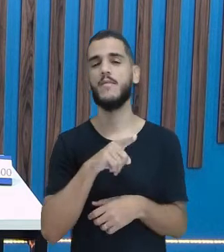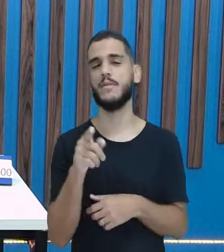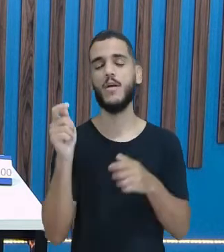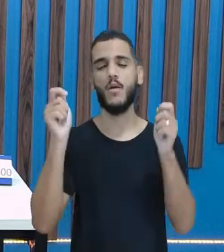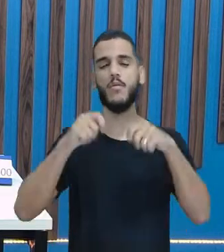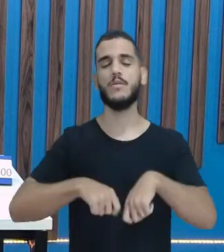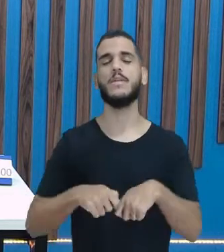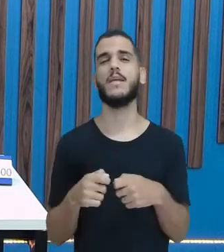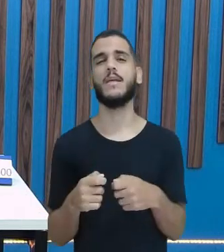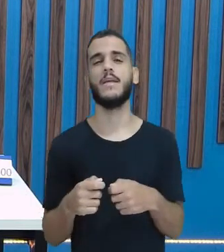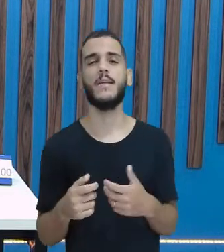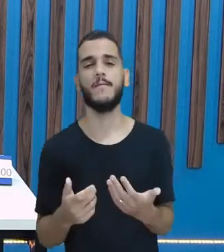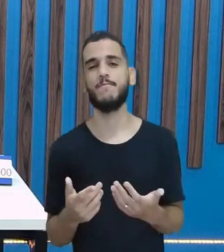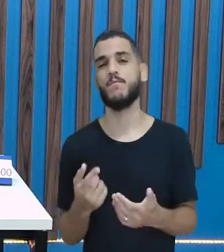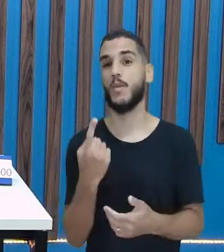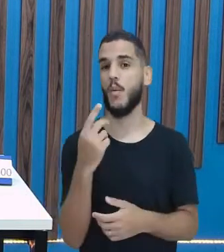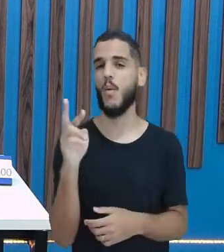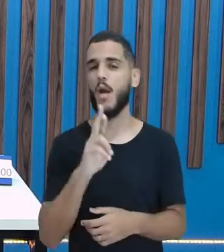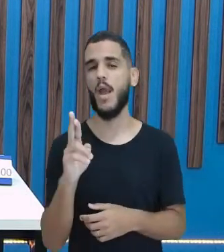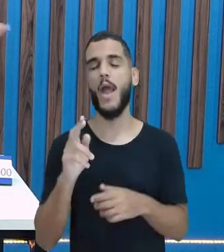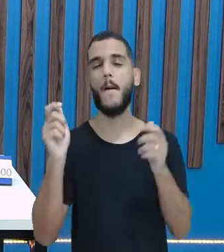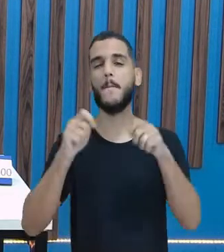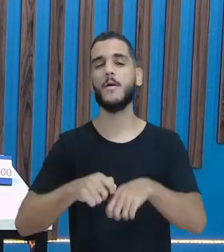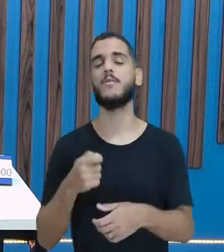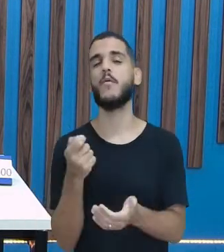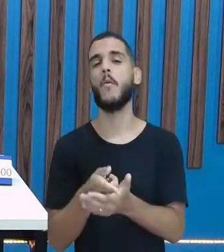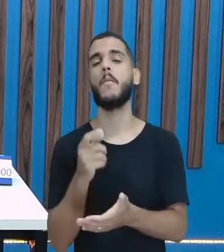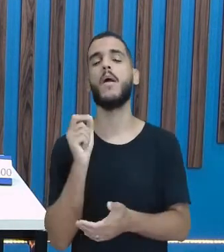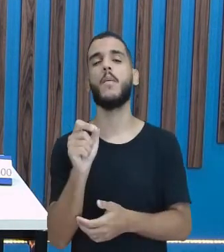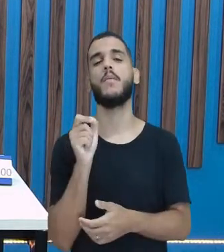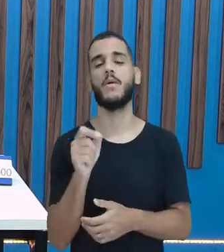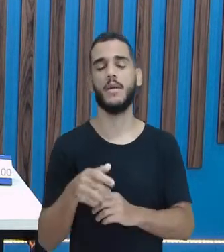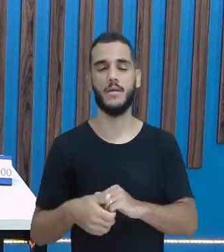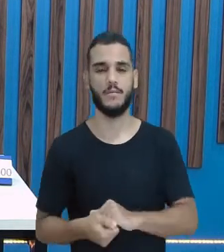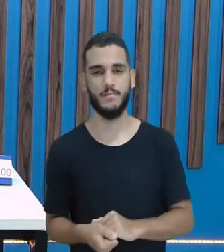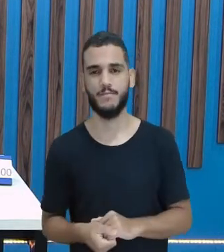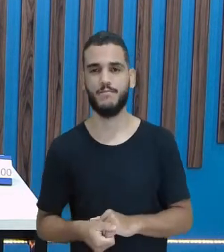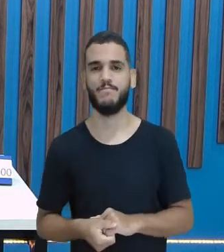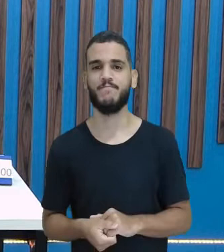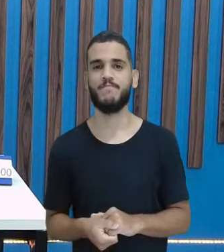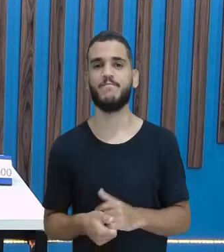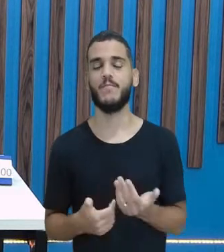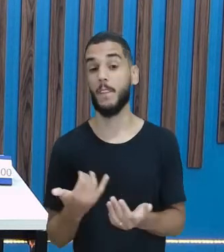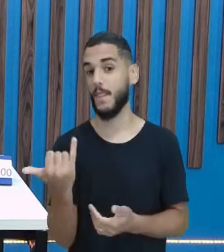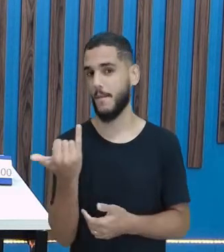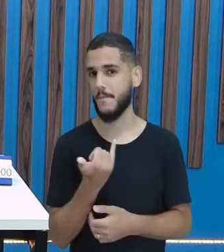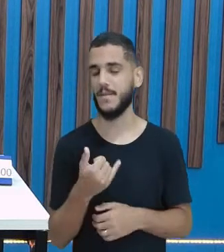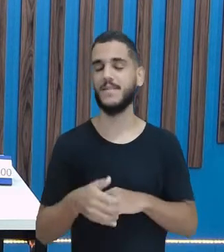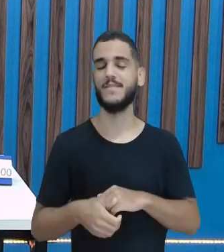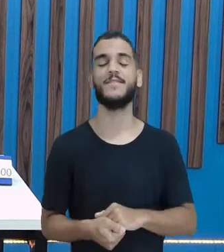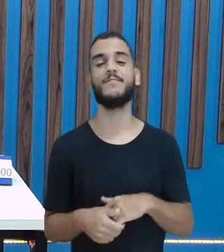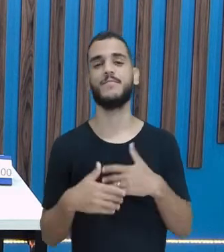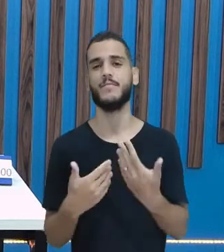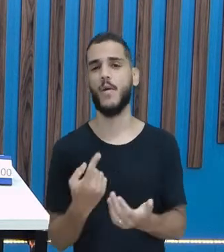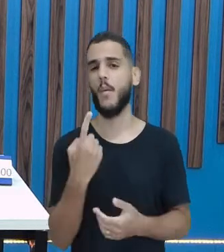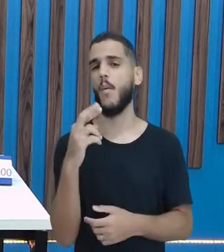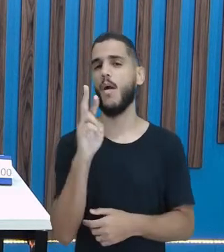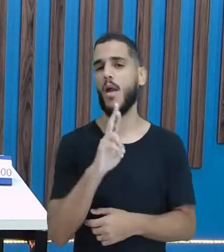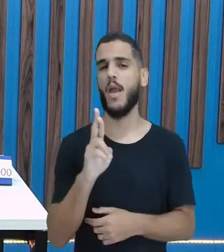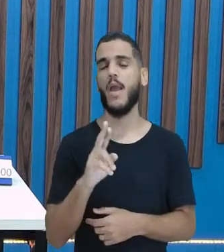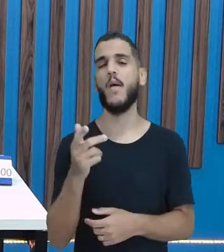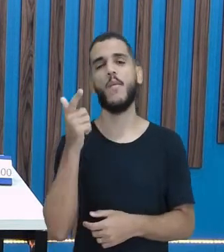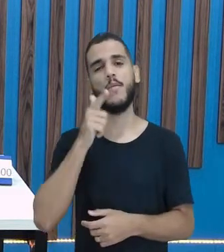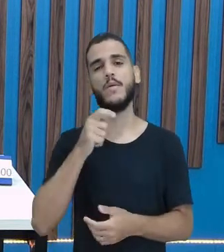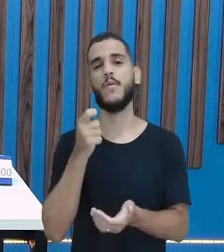conseguem me dizer com um real, o que é possível comprar hoje em dia com um real? Conta aí pra mim. Com um real a gente consegue